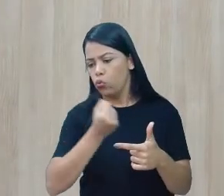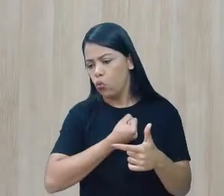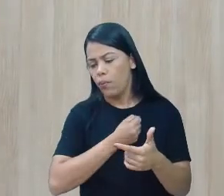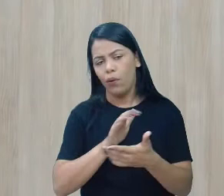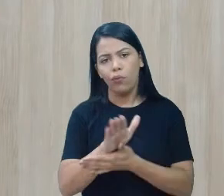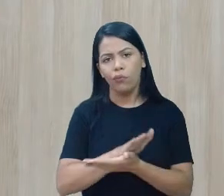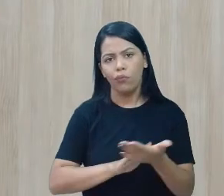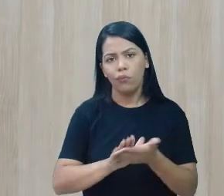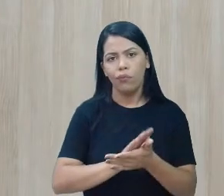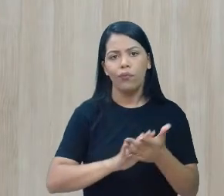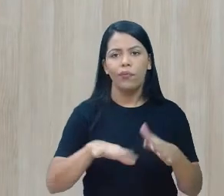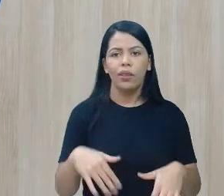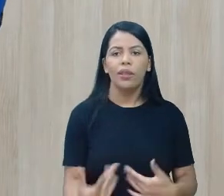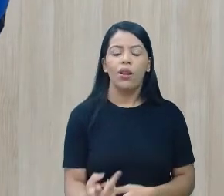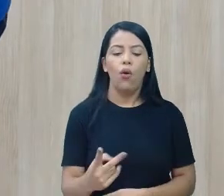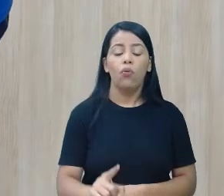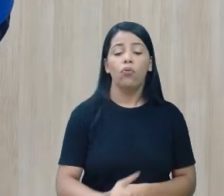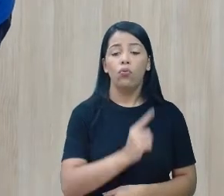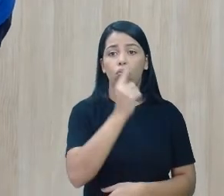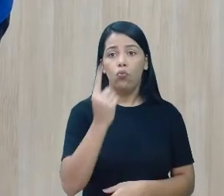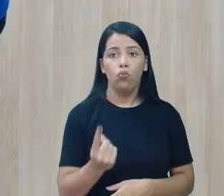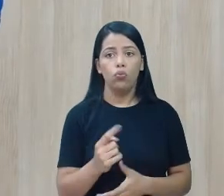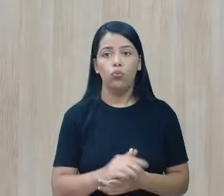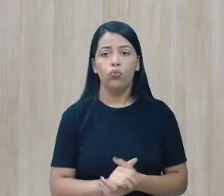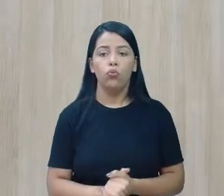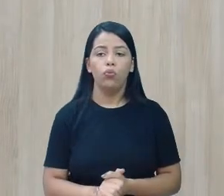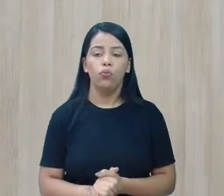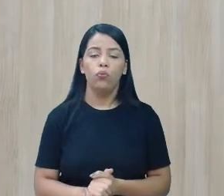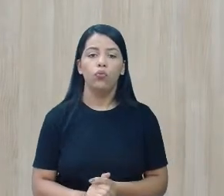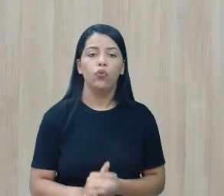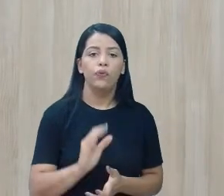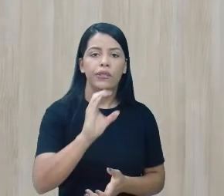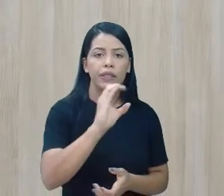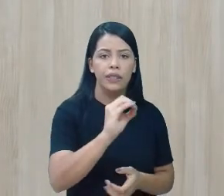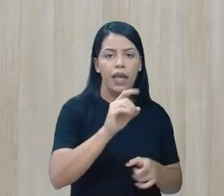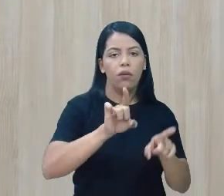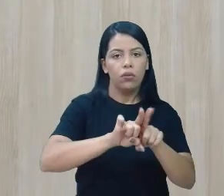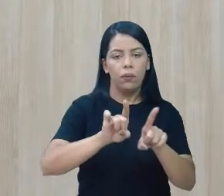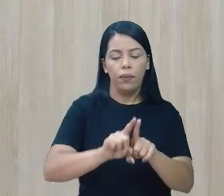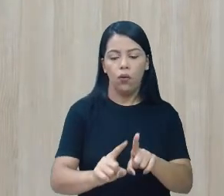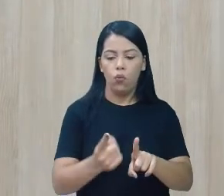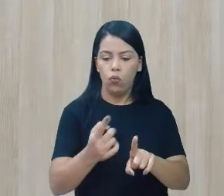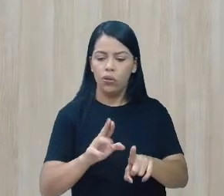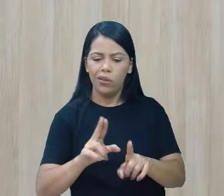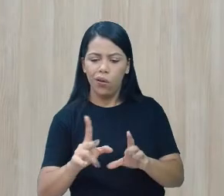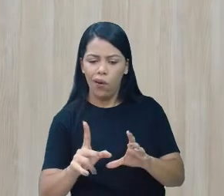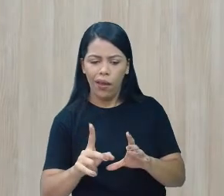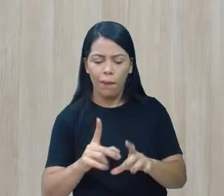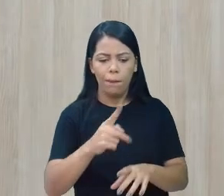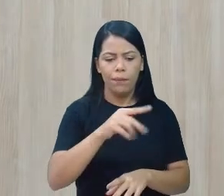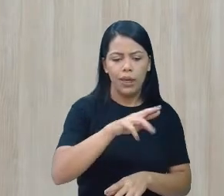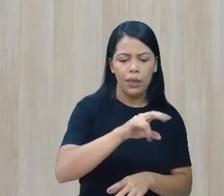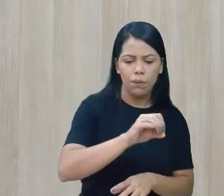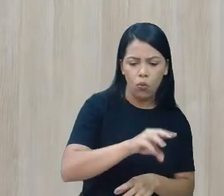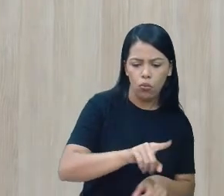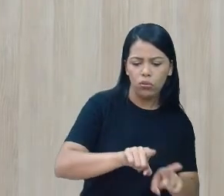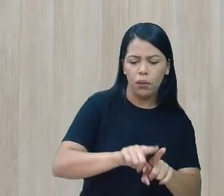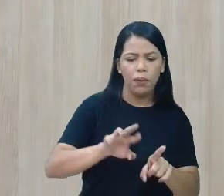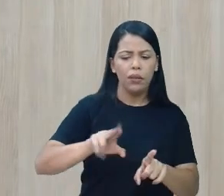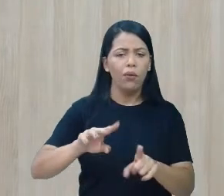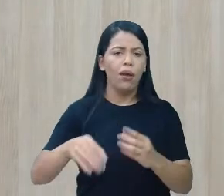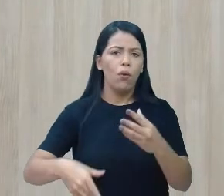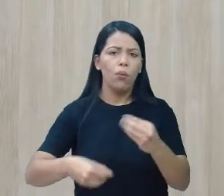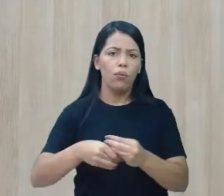Na segunda situação, a gente tem aqui, ó, o 0 e o 1 não são classificados nem como primo, nem como composto, tá